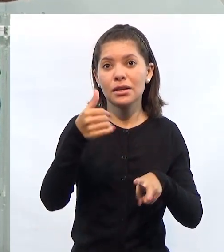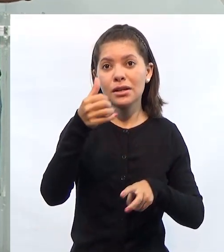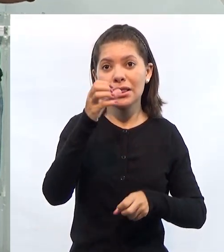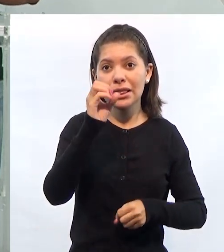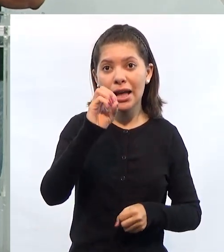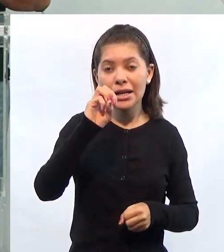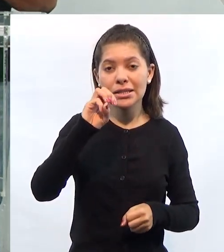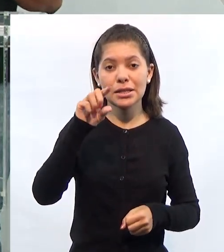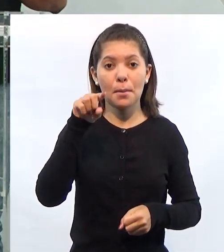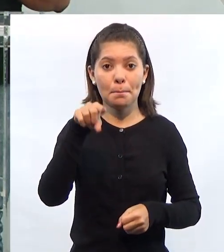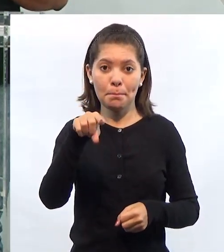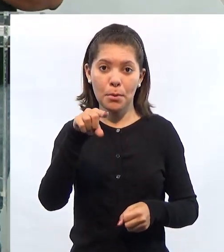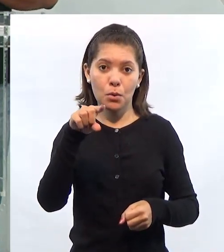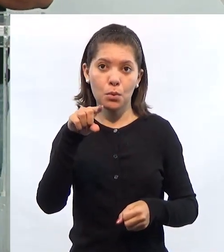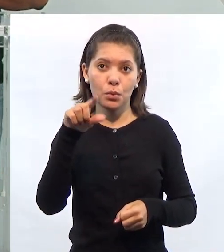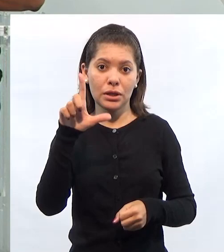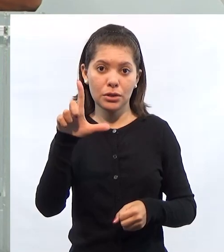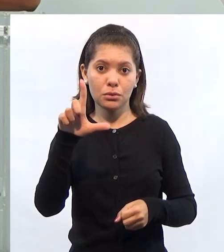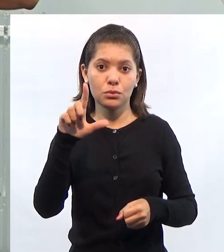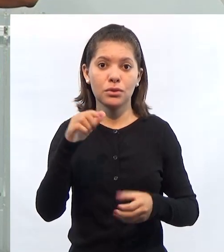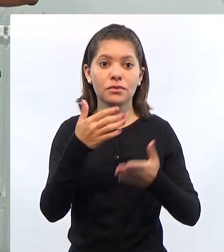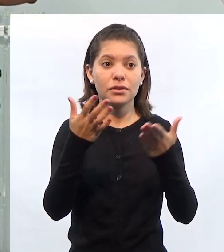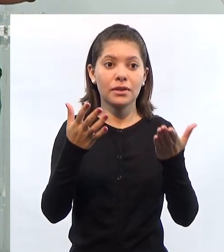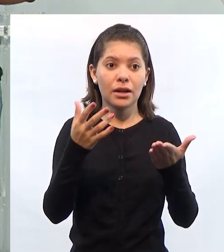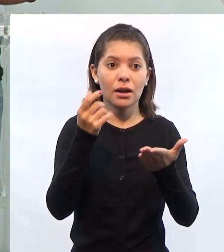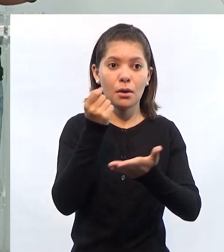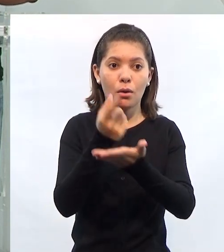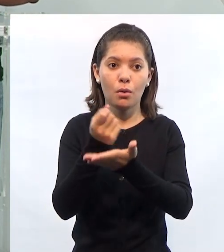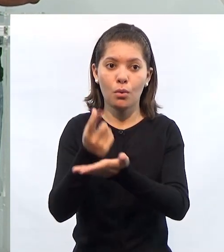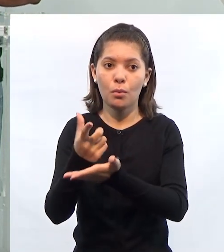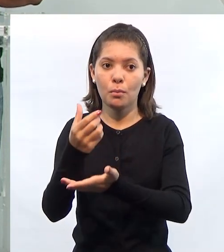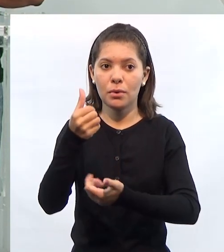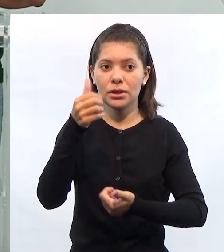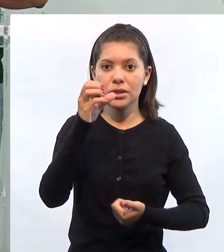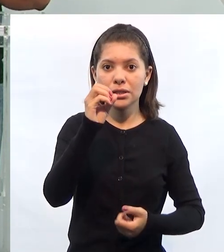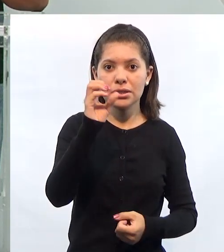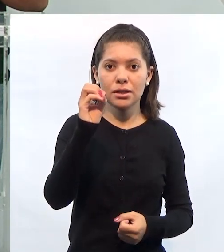de gasolina, você vai lá e compra aí 100 mil litros de gasolina.